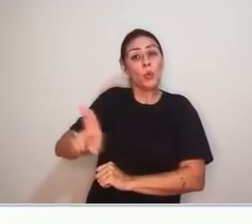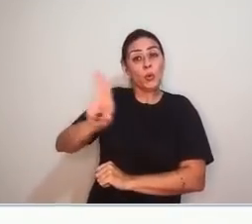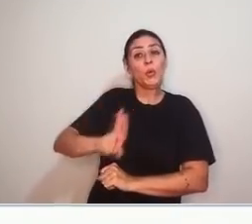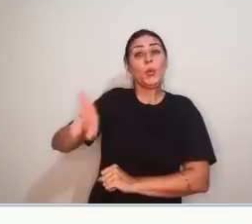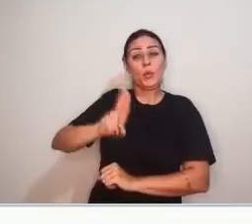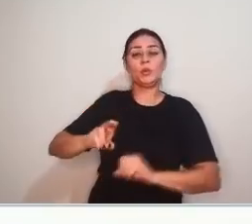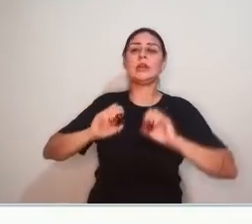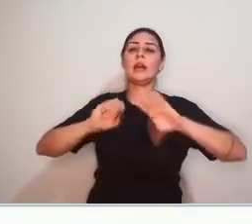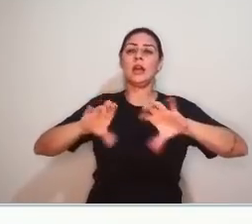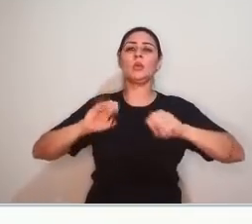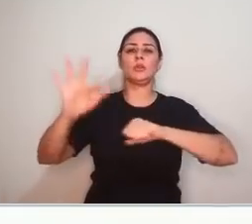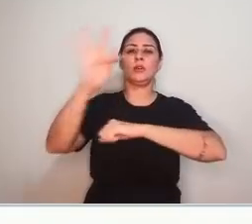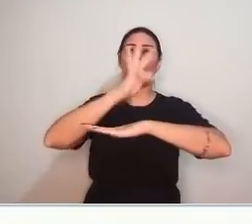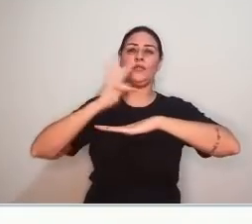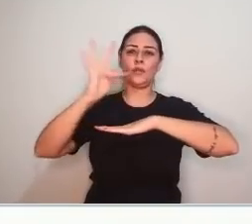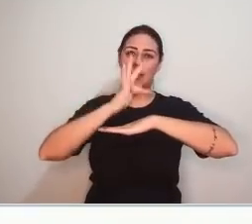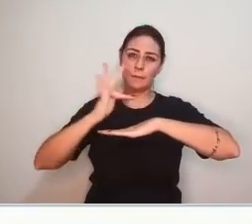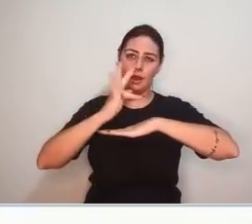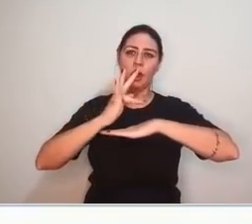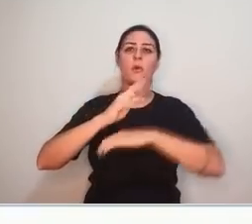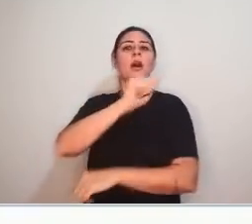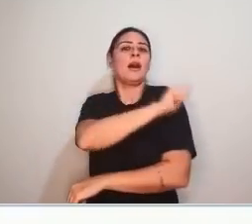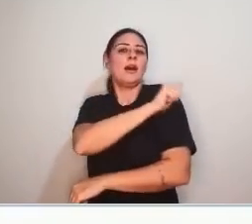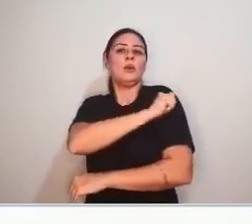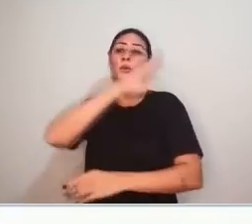encaixa-se nesse quesito de educação formal,